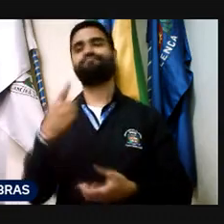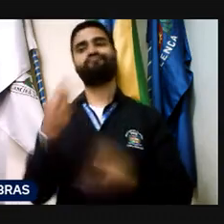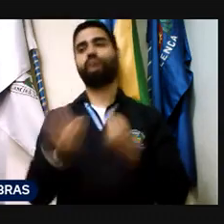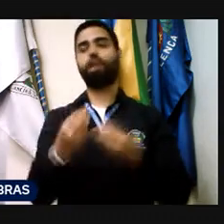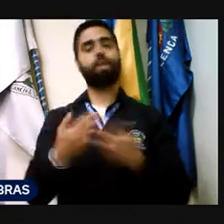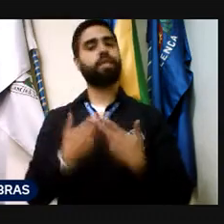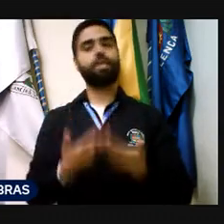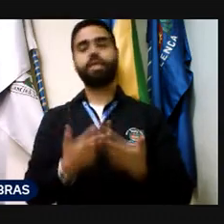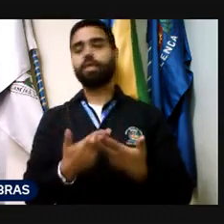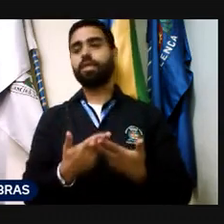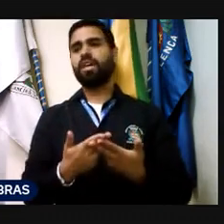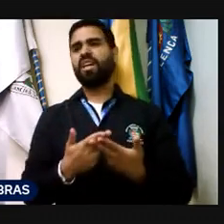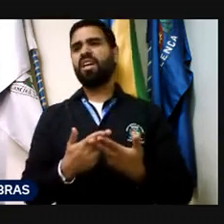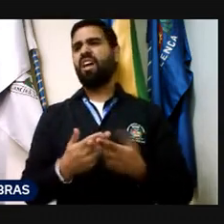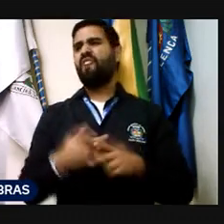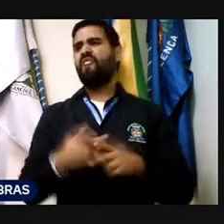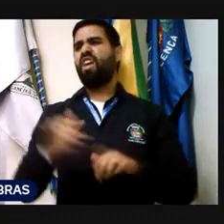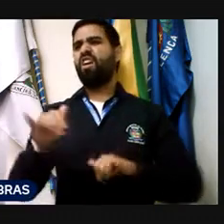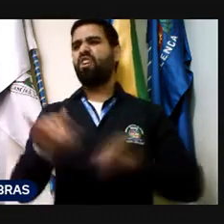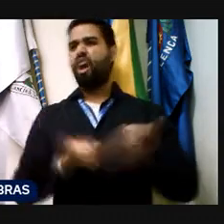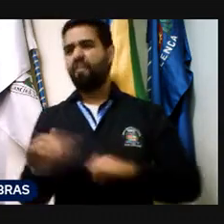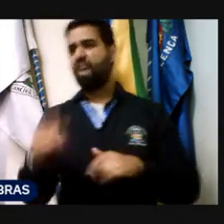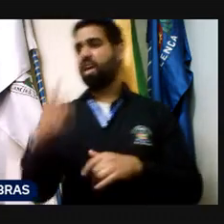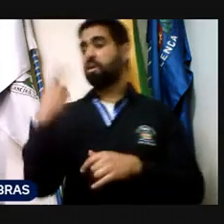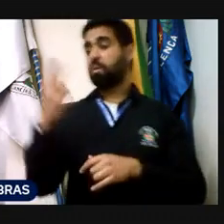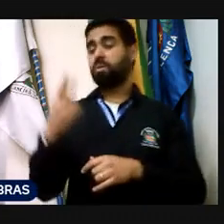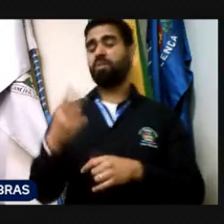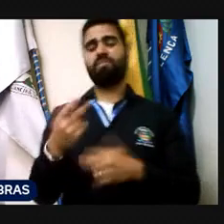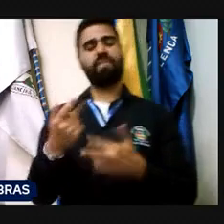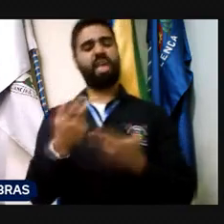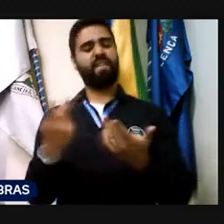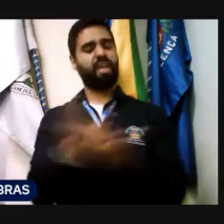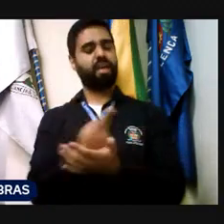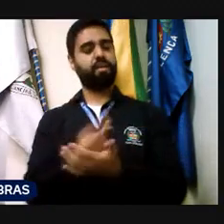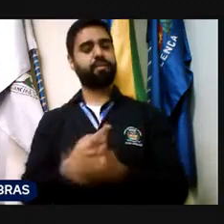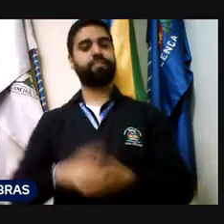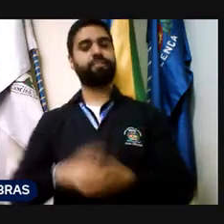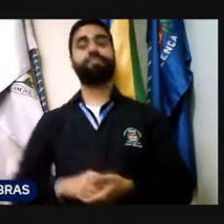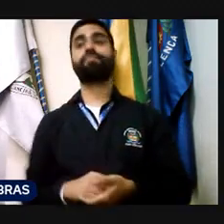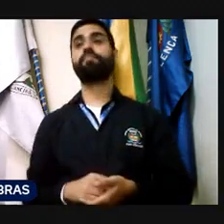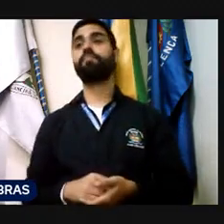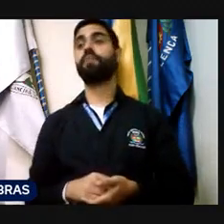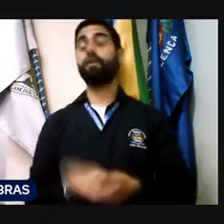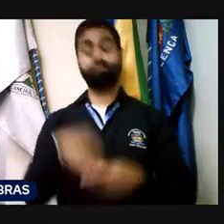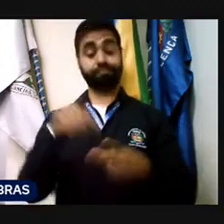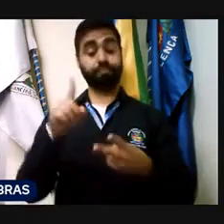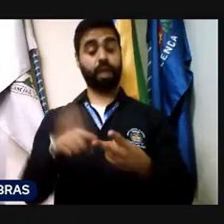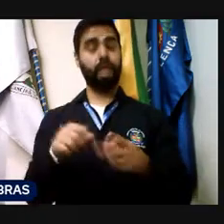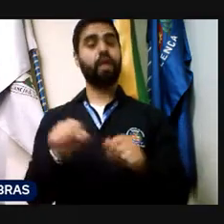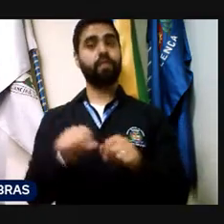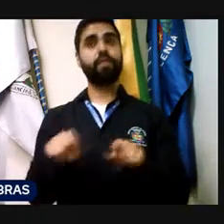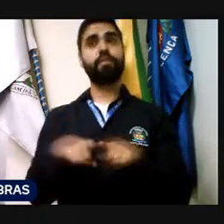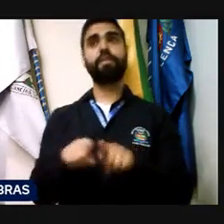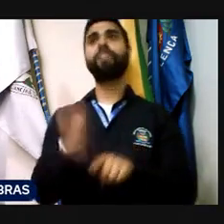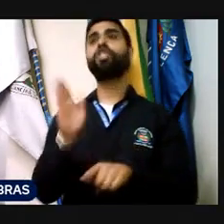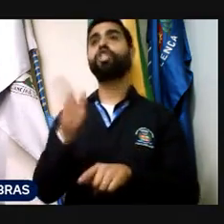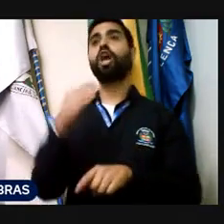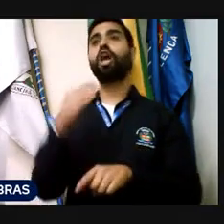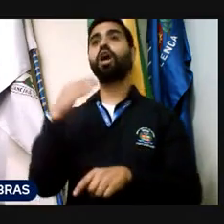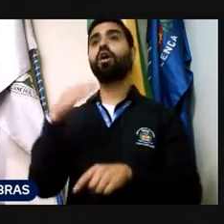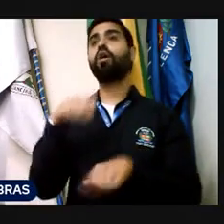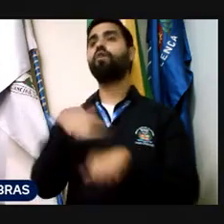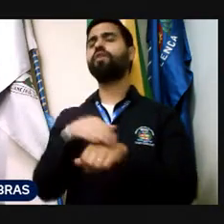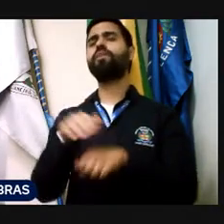aguentamos mais sofrer na mão de vocês covardemente. Fiz um também, presidente. Já conversei com o vereador doutor